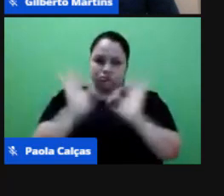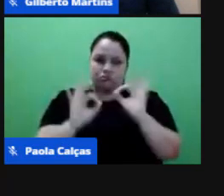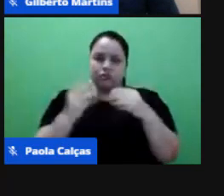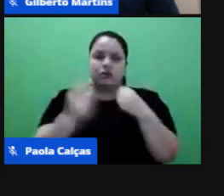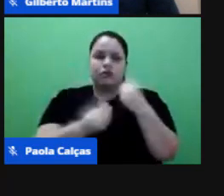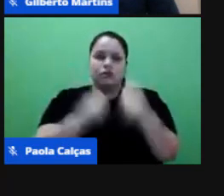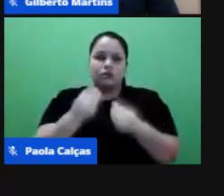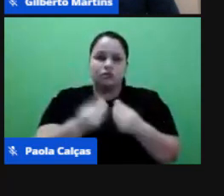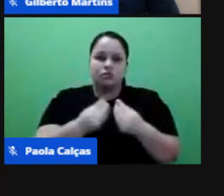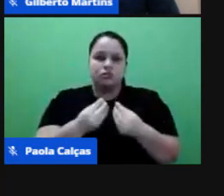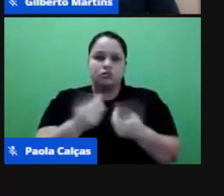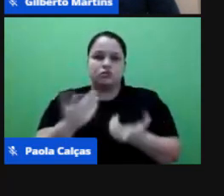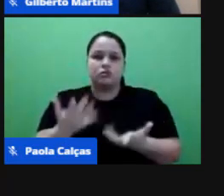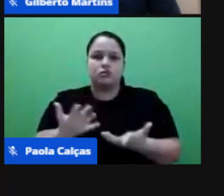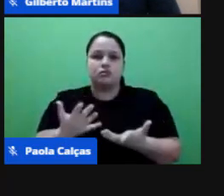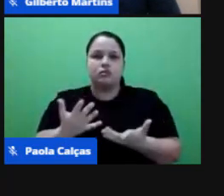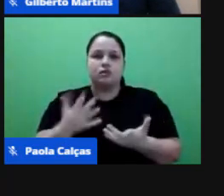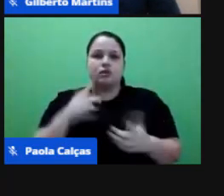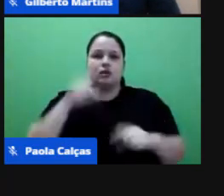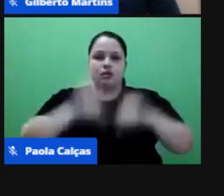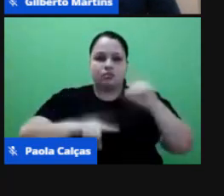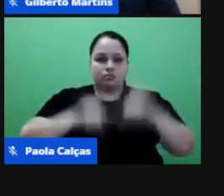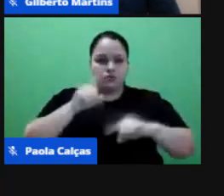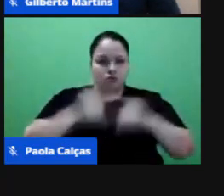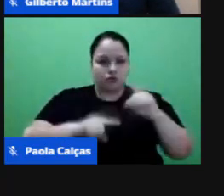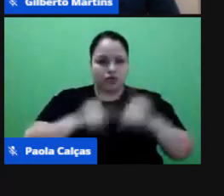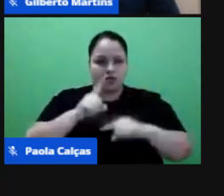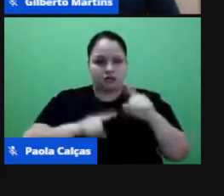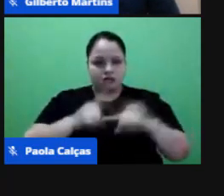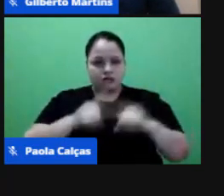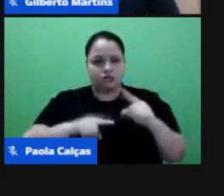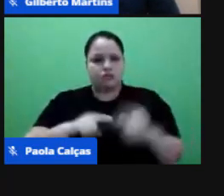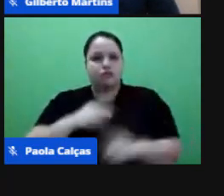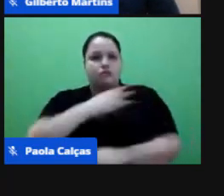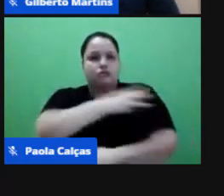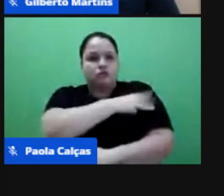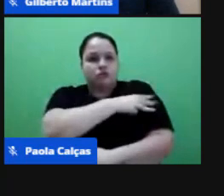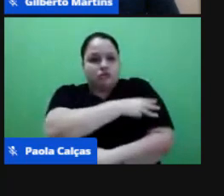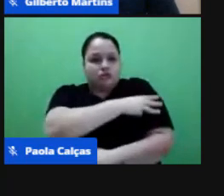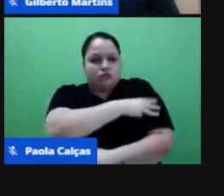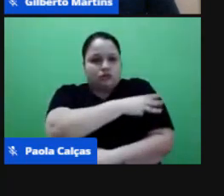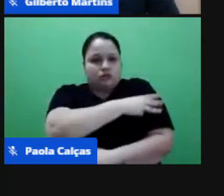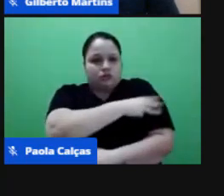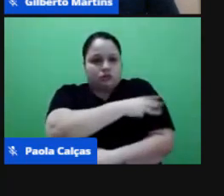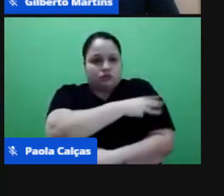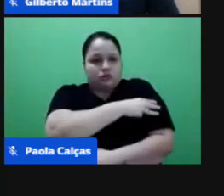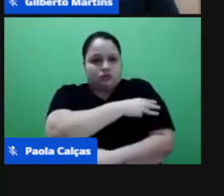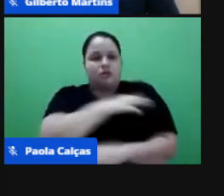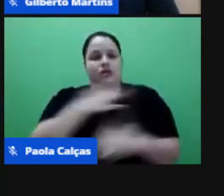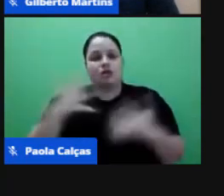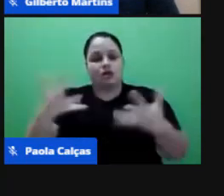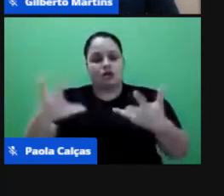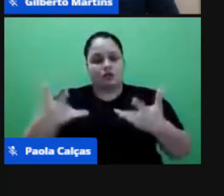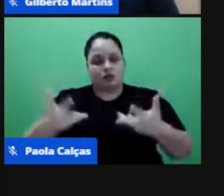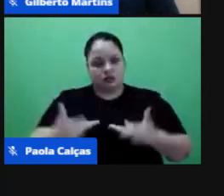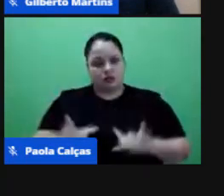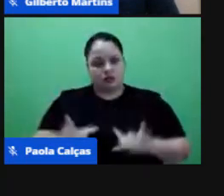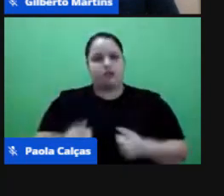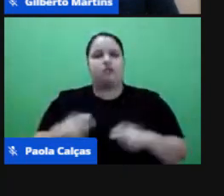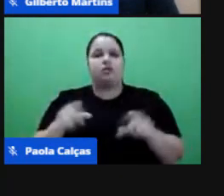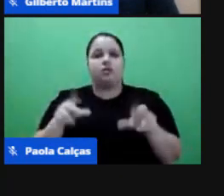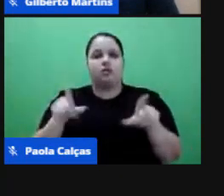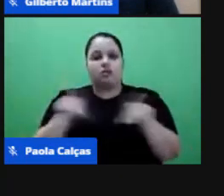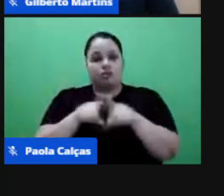conhecimento do terceiro ano do ensino fundamental, habilidades indicadas do terceiro